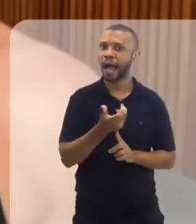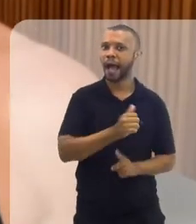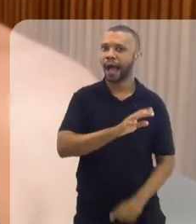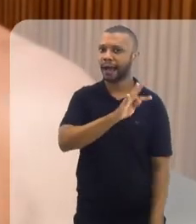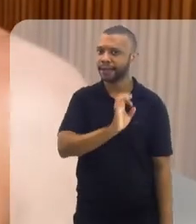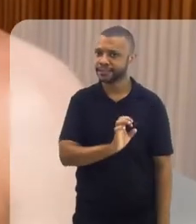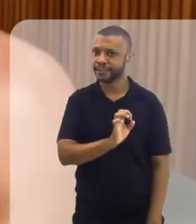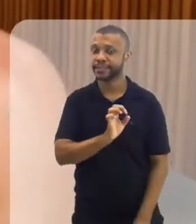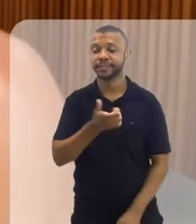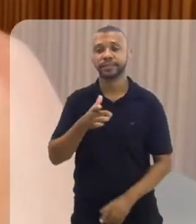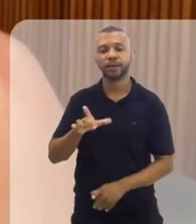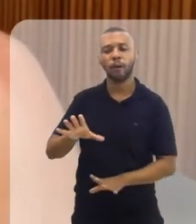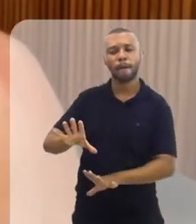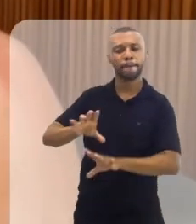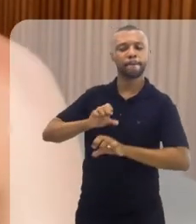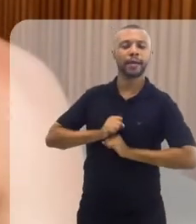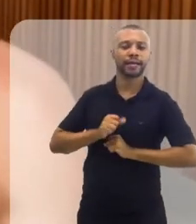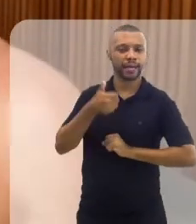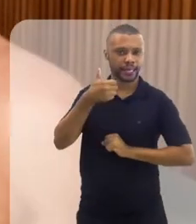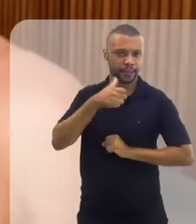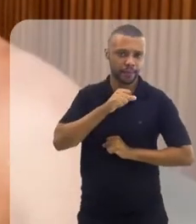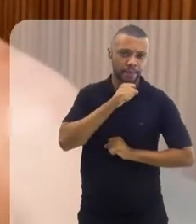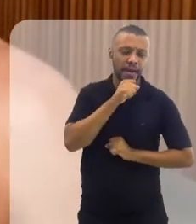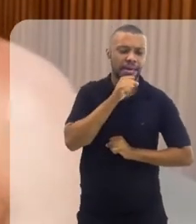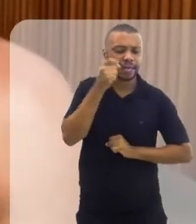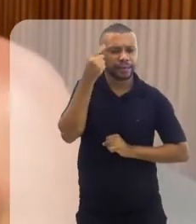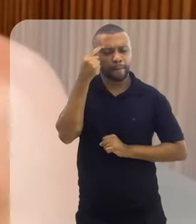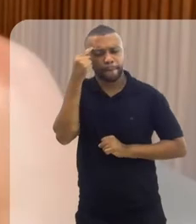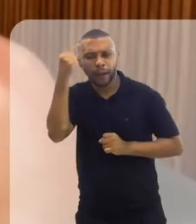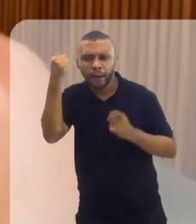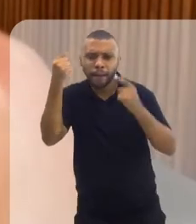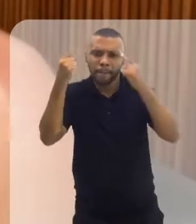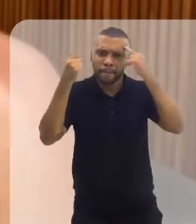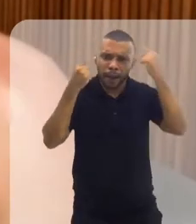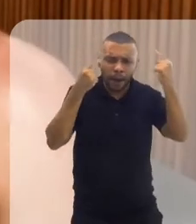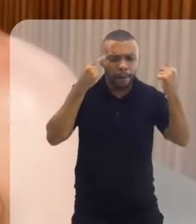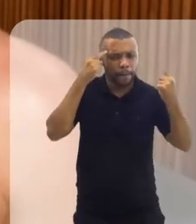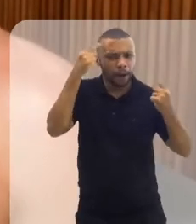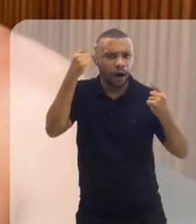lado artístico da minha mãe, toda a criatividade,